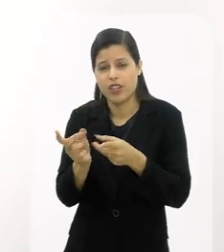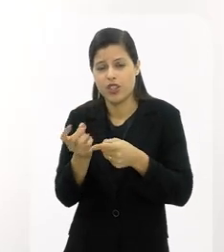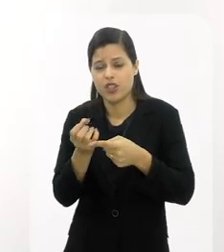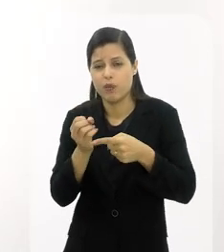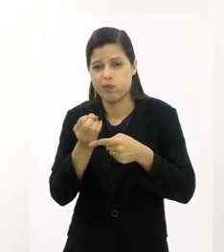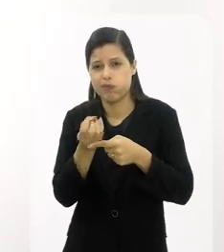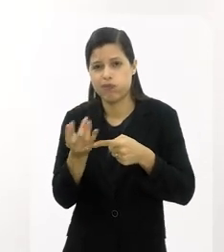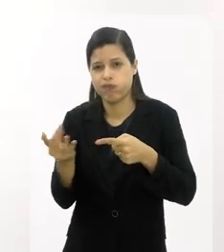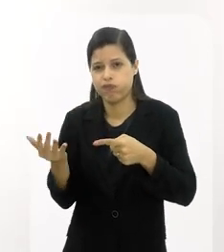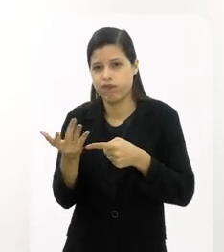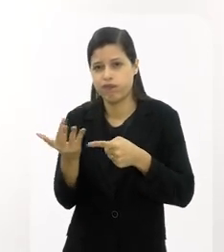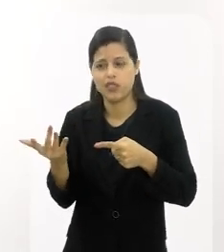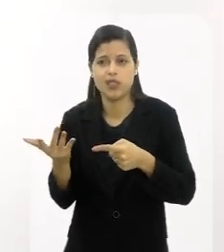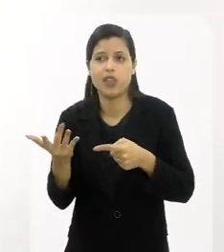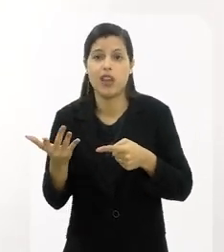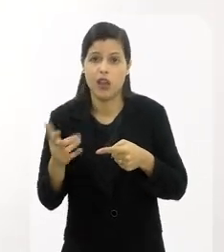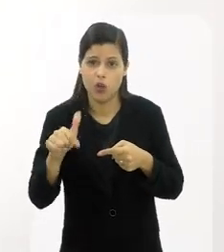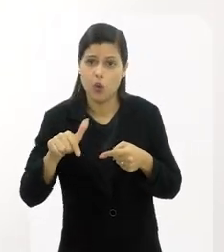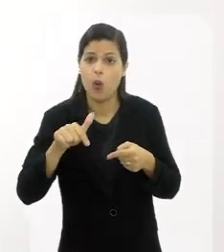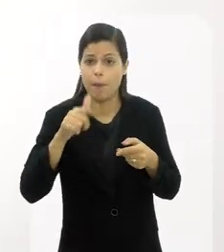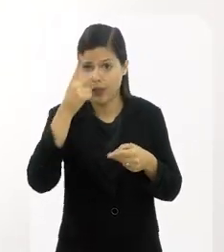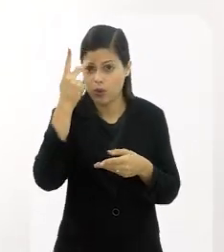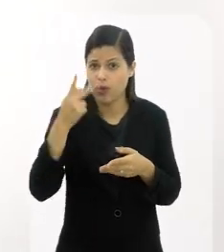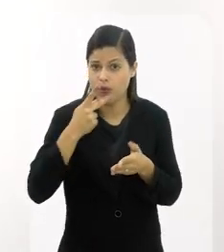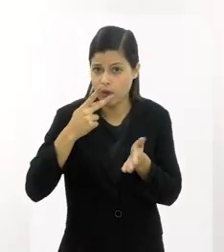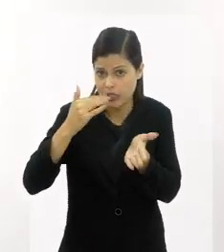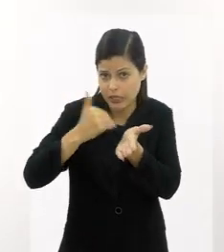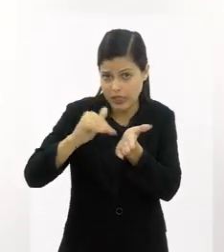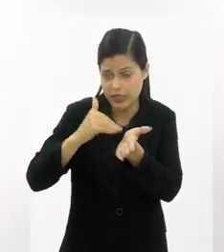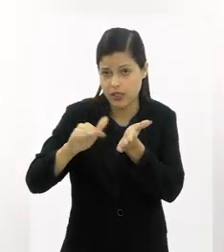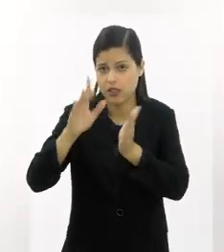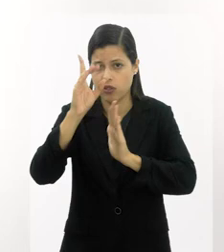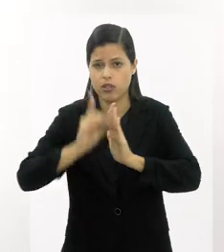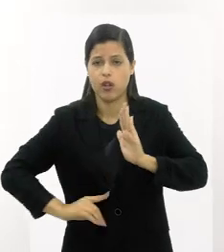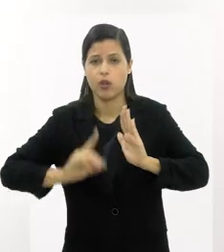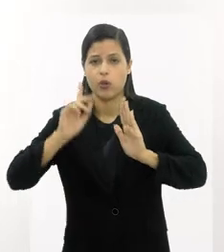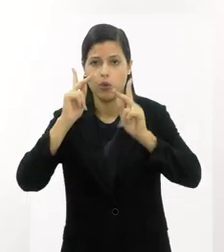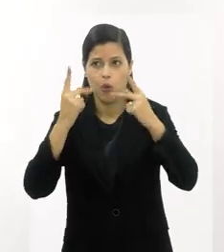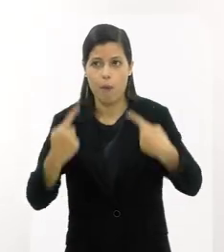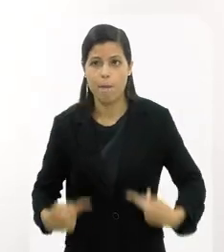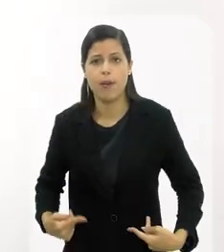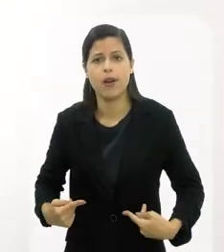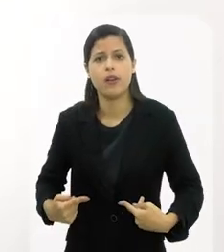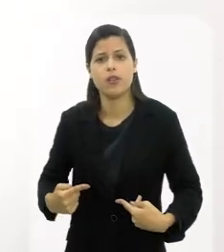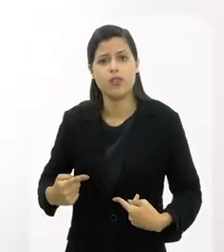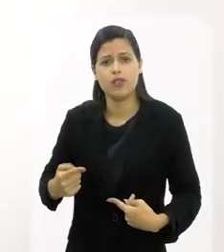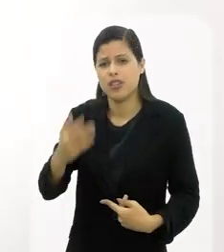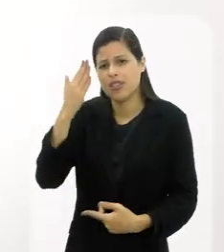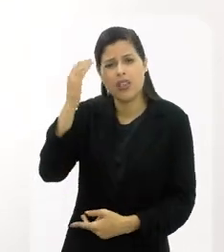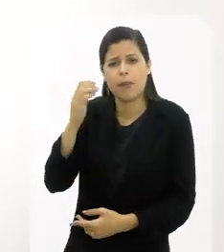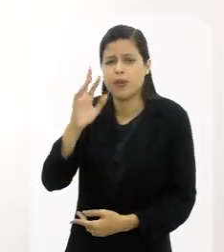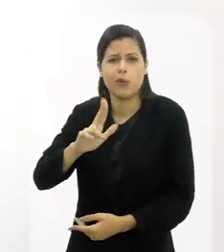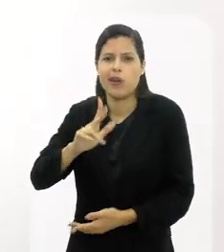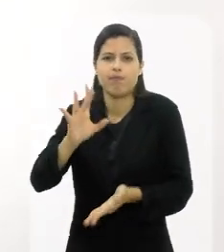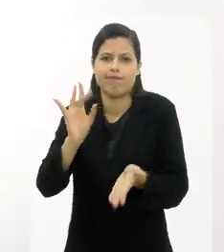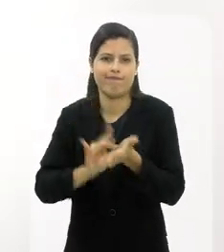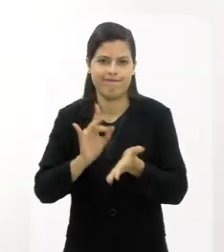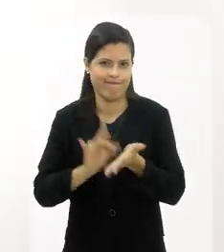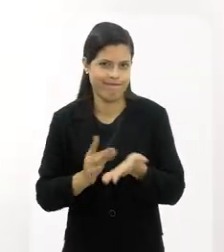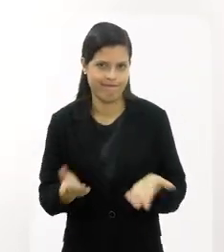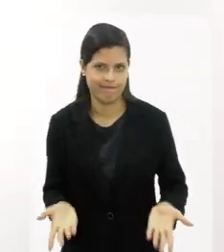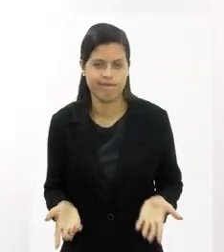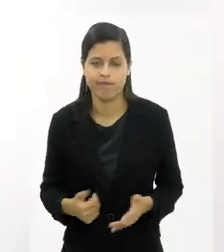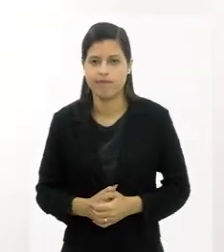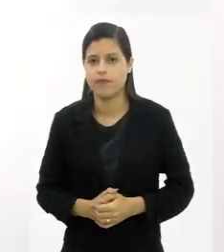lembro disso como se fosse hoje. Foi uma secretária de Direitos Humanos. E que na convivência a gente sabe que não é